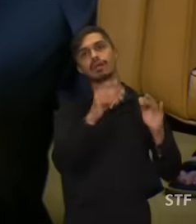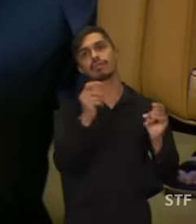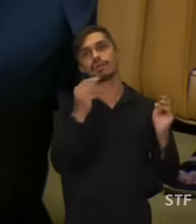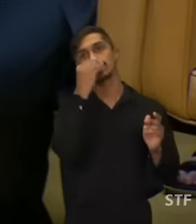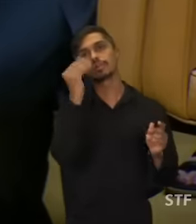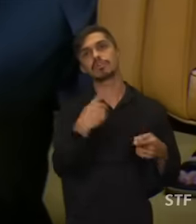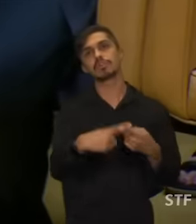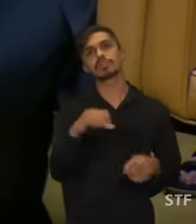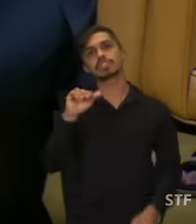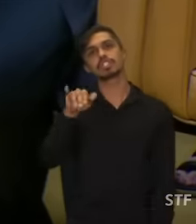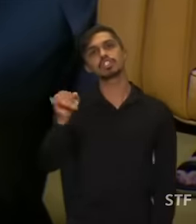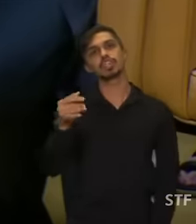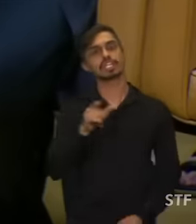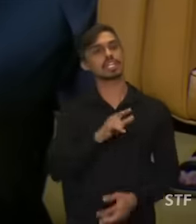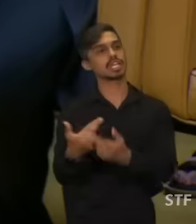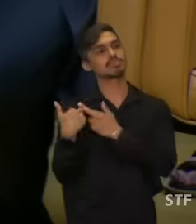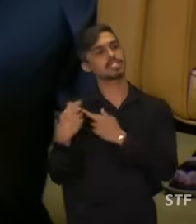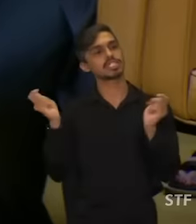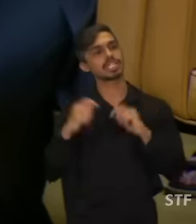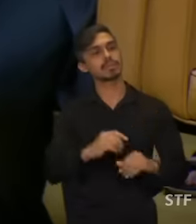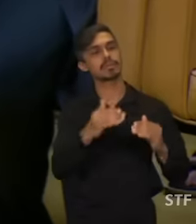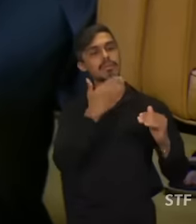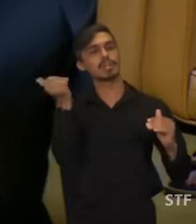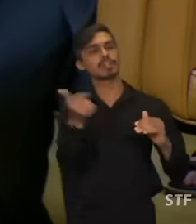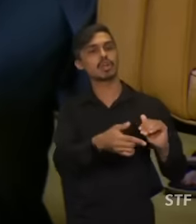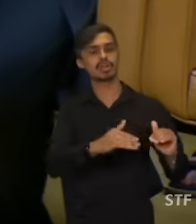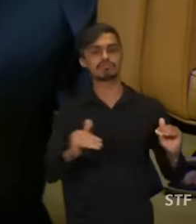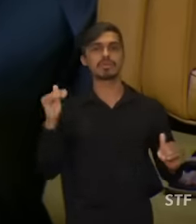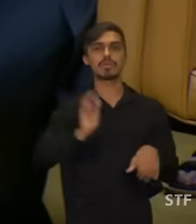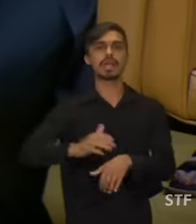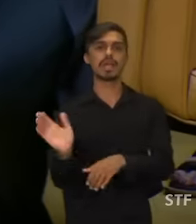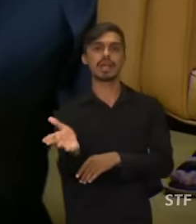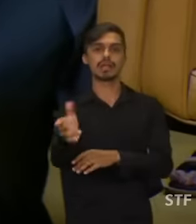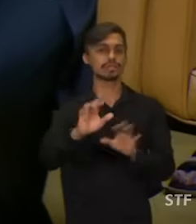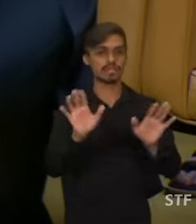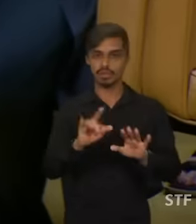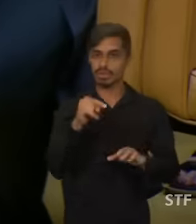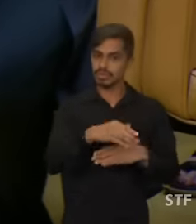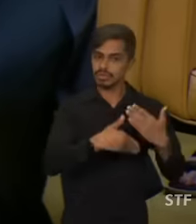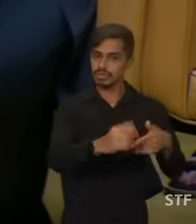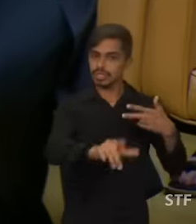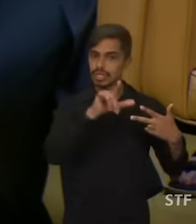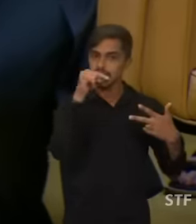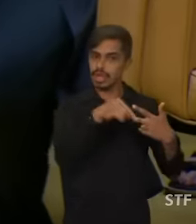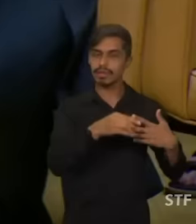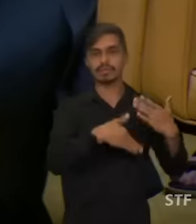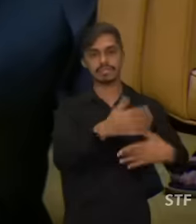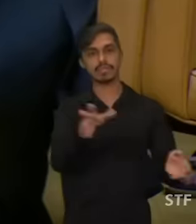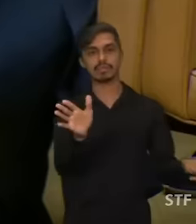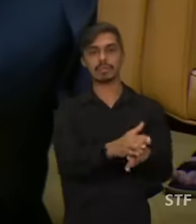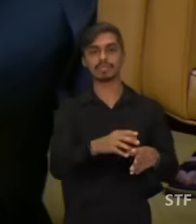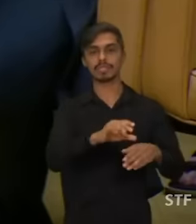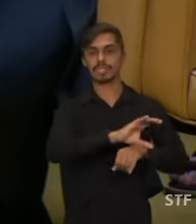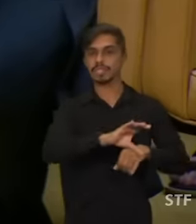porque o CNJ é um órgão que tem aí capacidade de agir de maneira mais ágil. O processo legislativo é o processo que está dado na Constituição